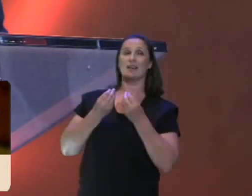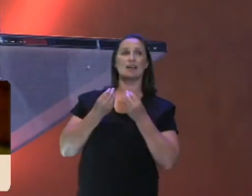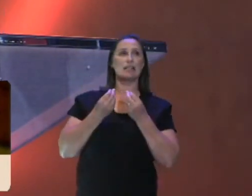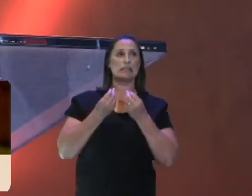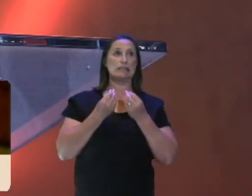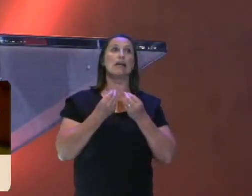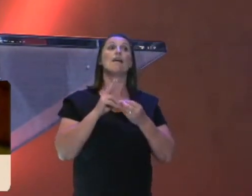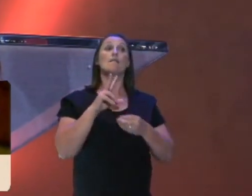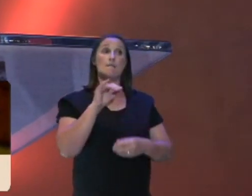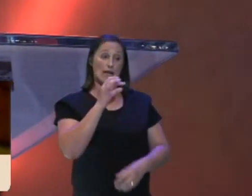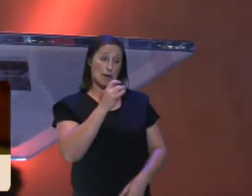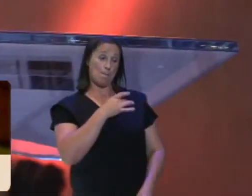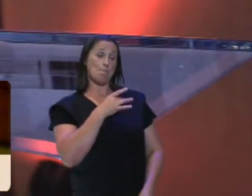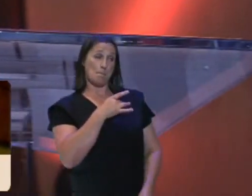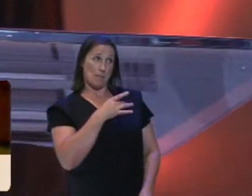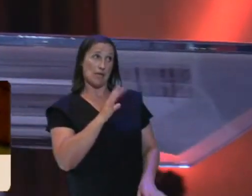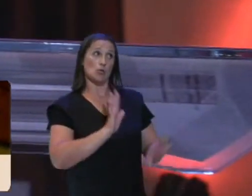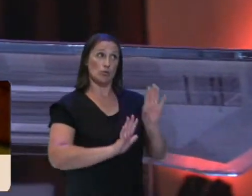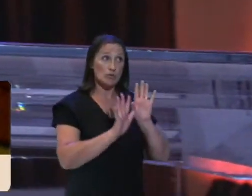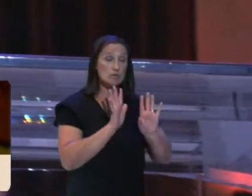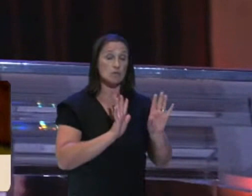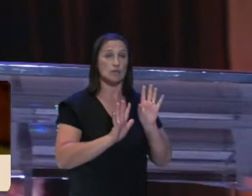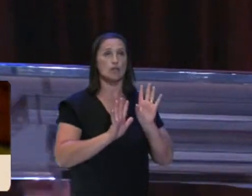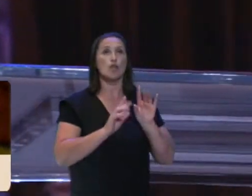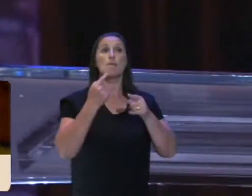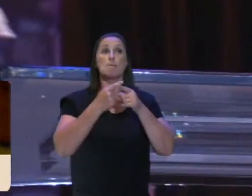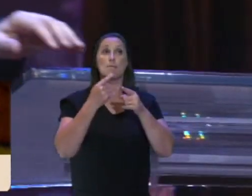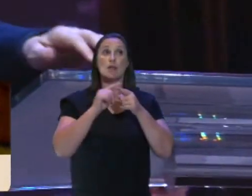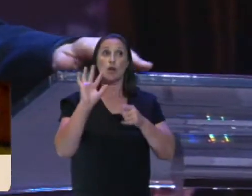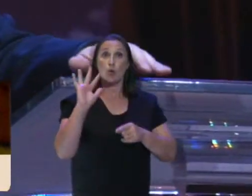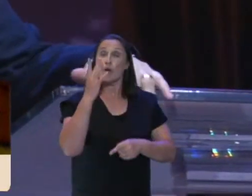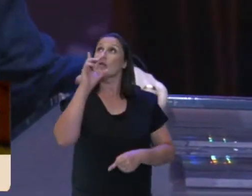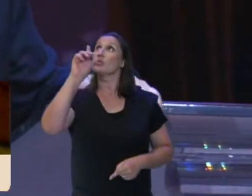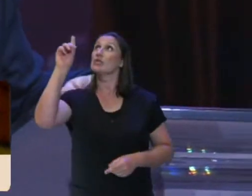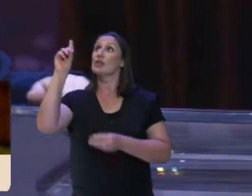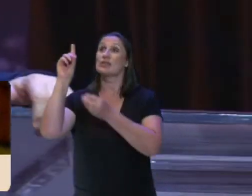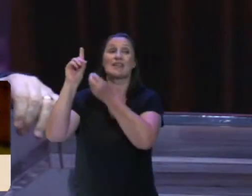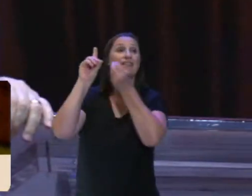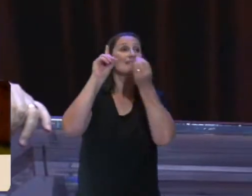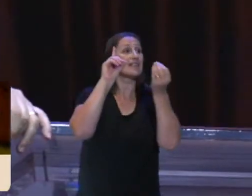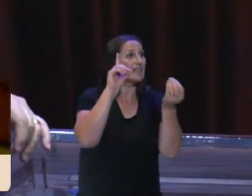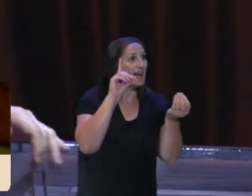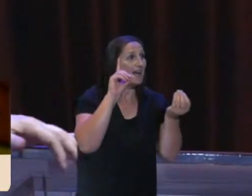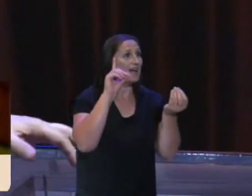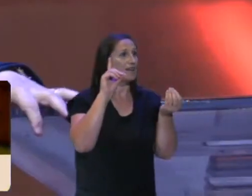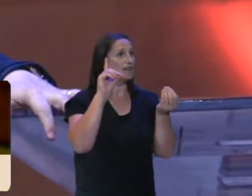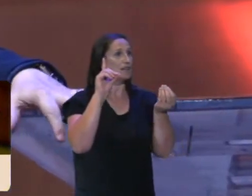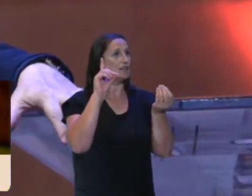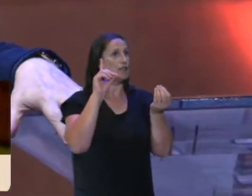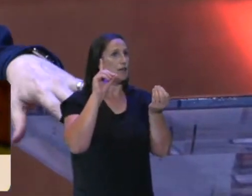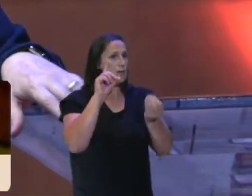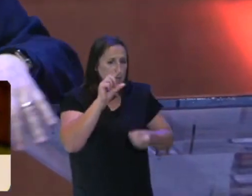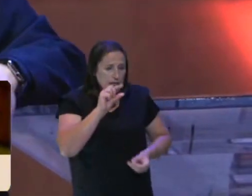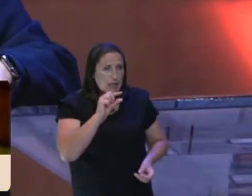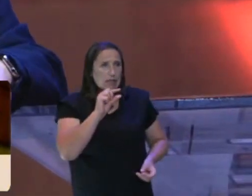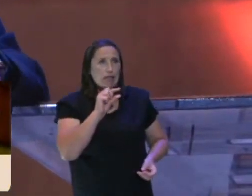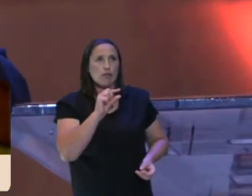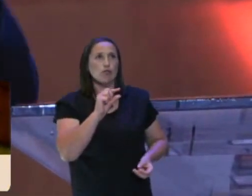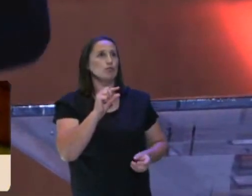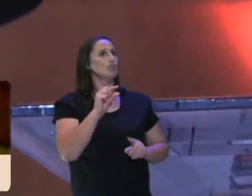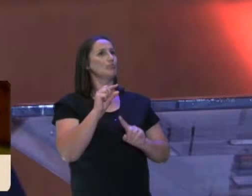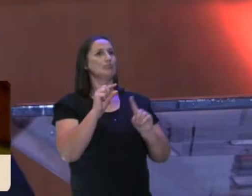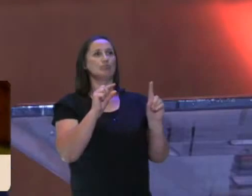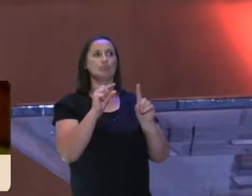medo muito grande, porque quando Deus dá alguma coisa para a gente, não é tão pequenininho assim. Ele vai